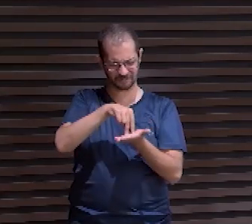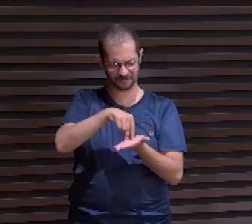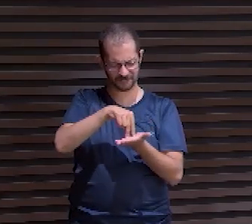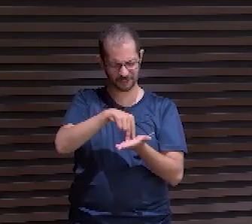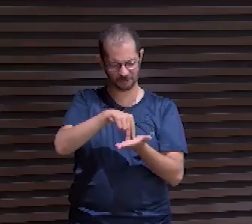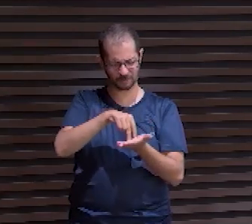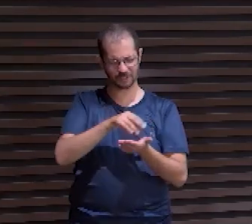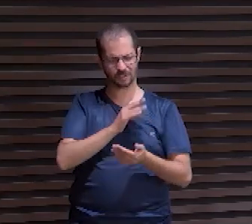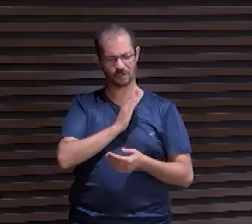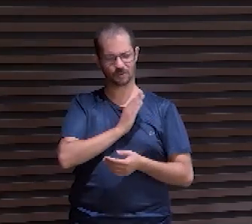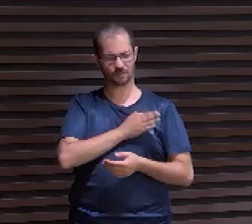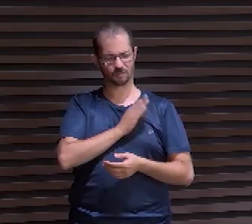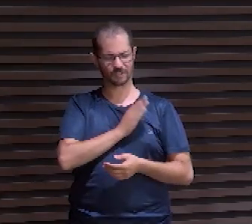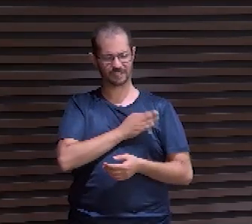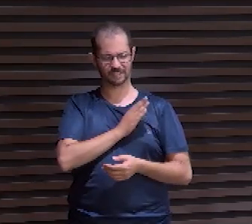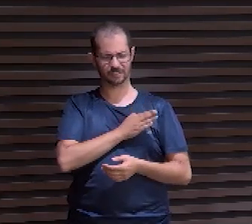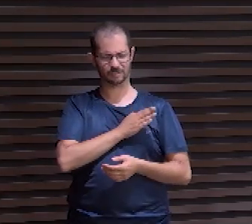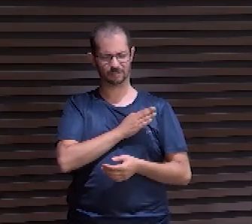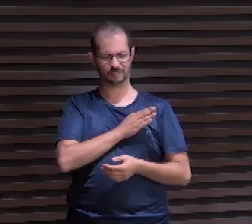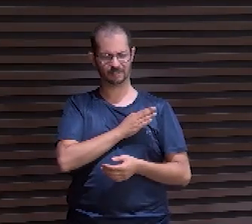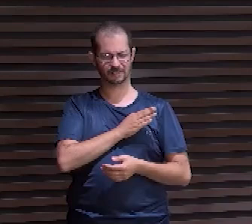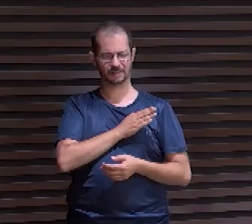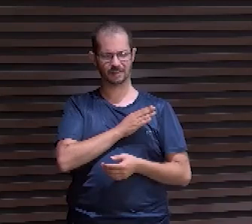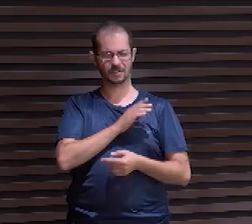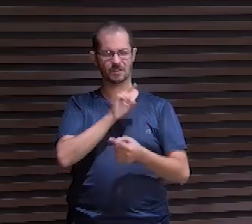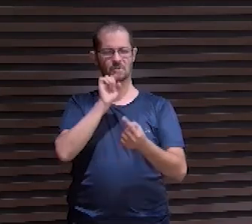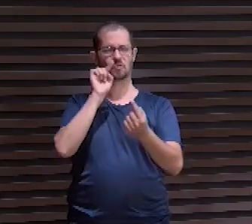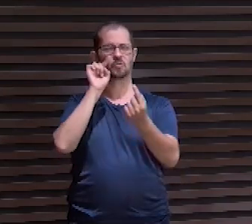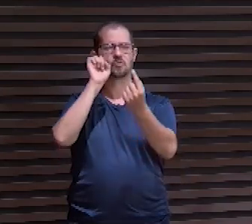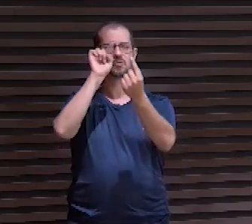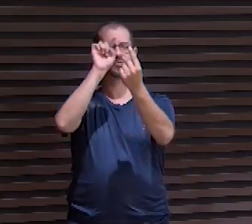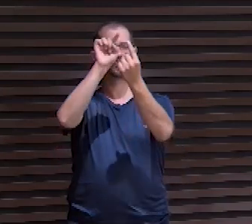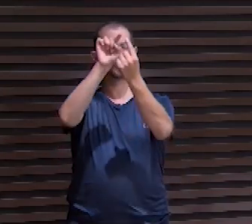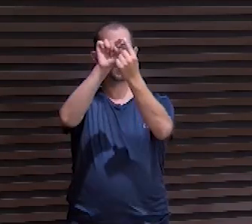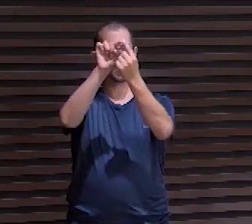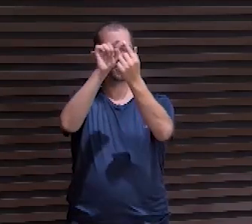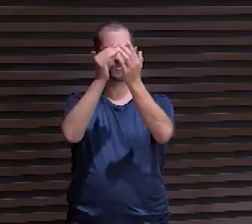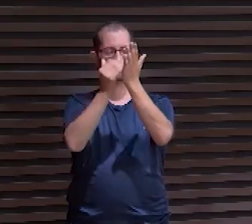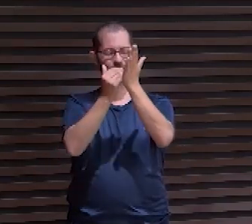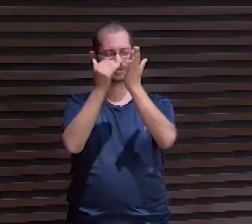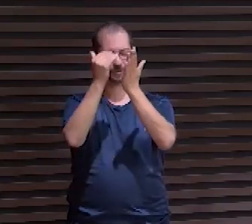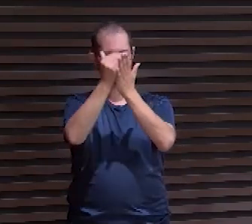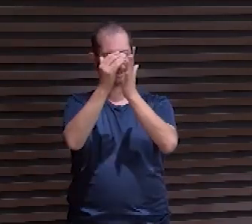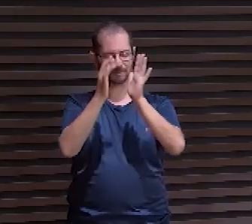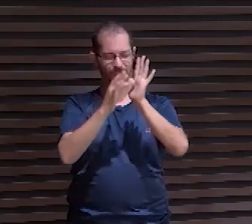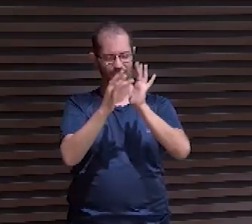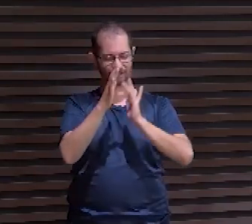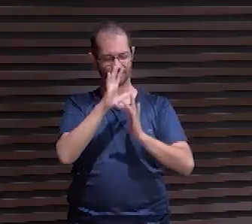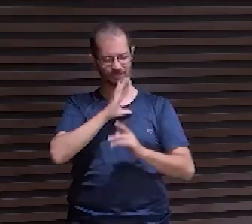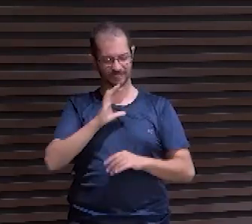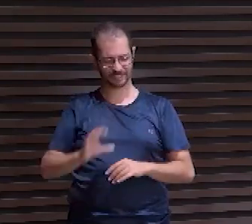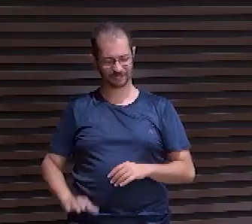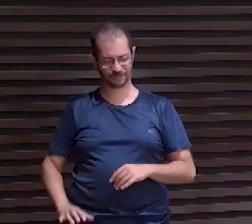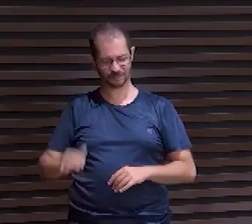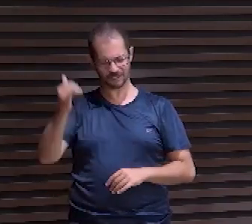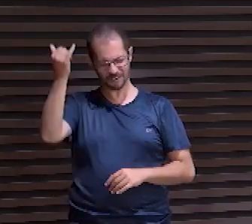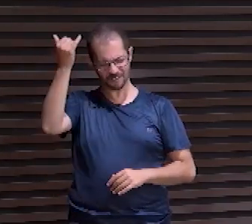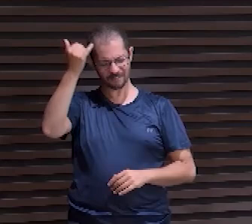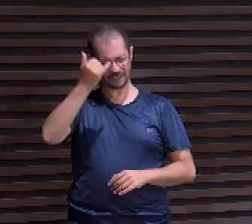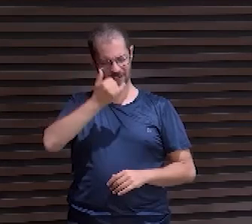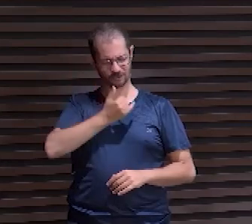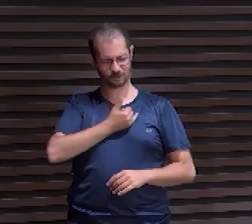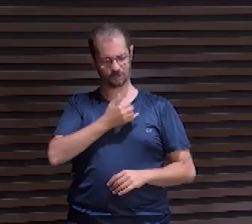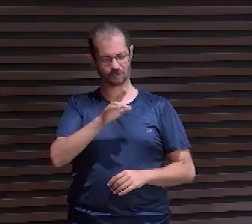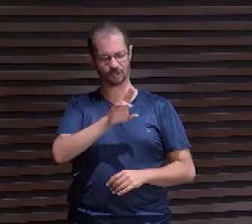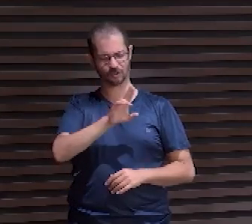a realidade do alvo supremo que é Jesus Cristo. Fala conosco esta noite, no nome